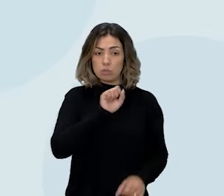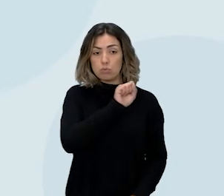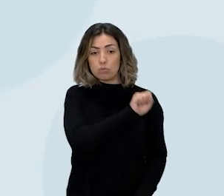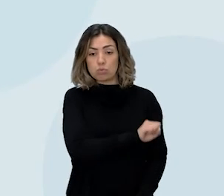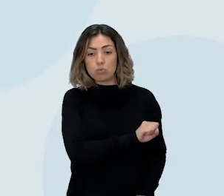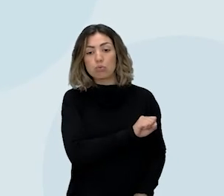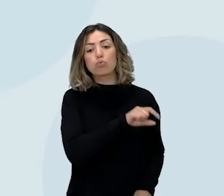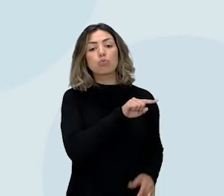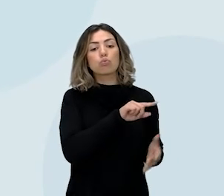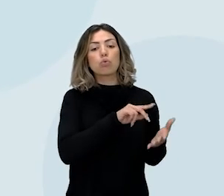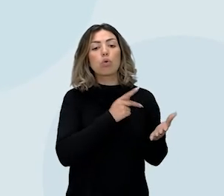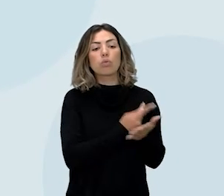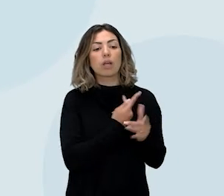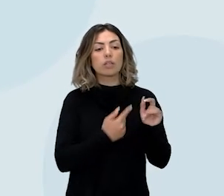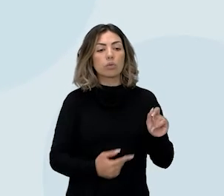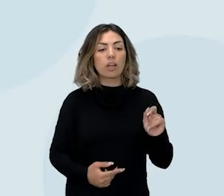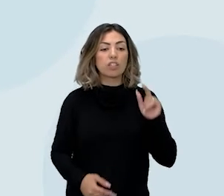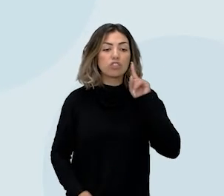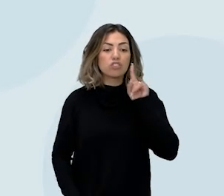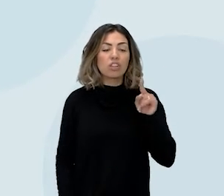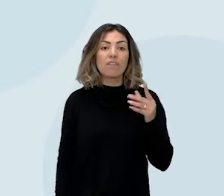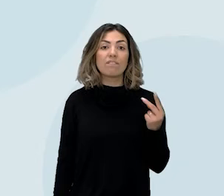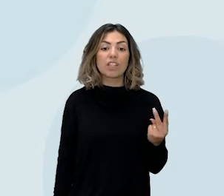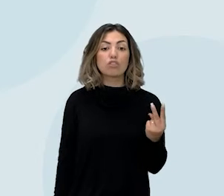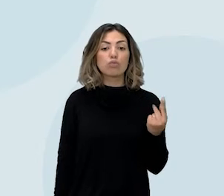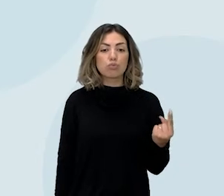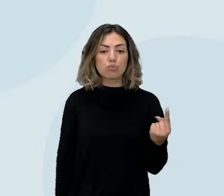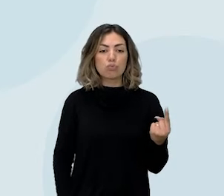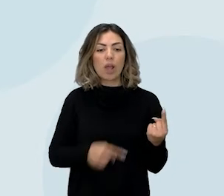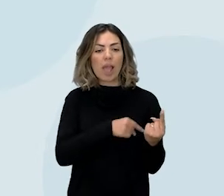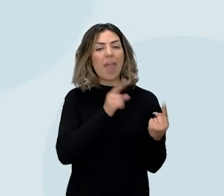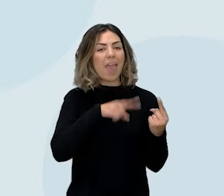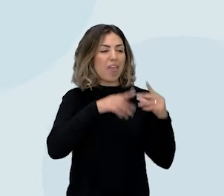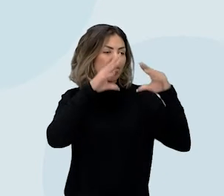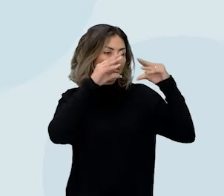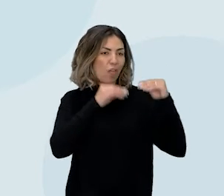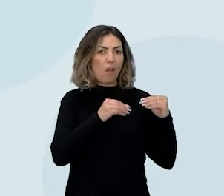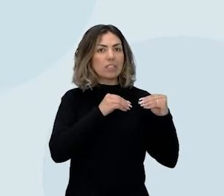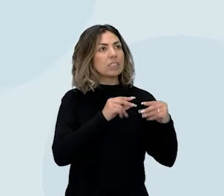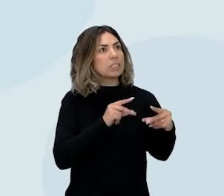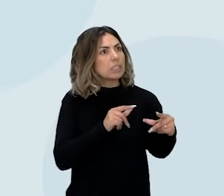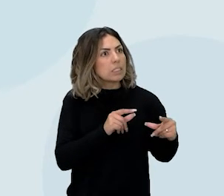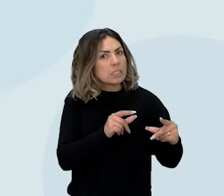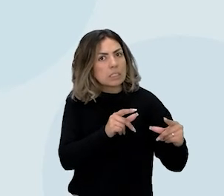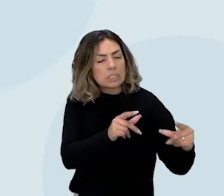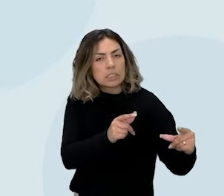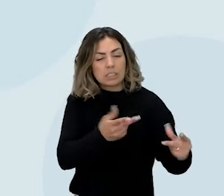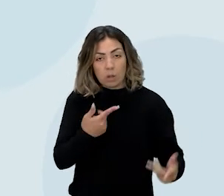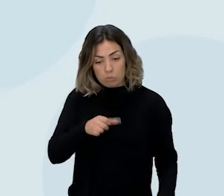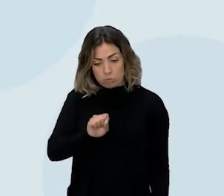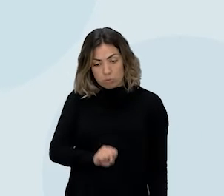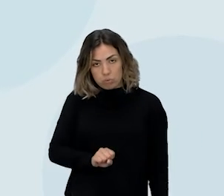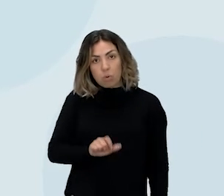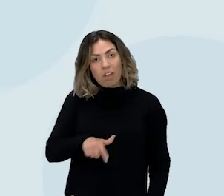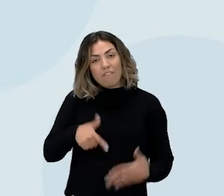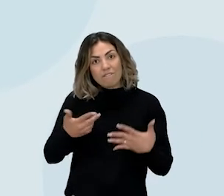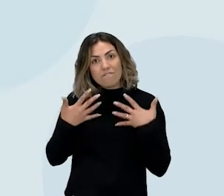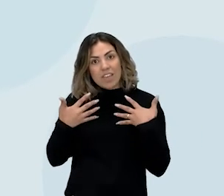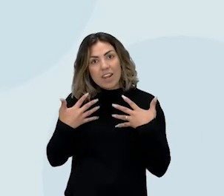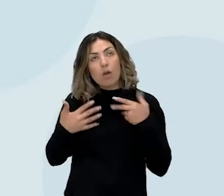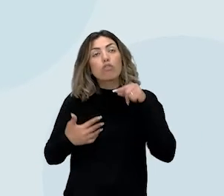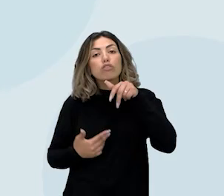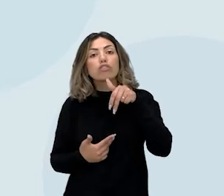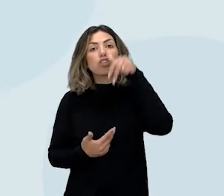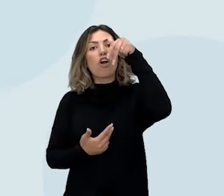dia acontece no dia 21, vai ser a noite mais longa. Quando aqui no sul é verão, lá